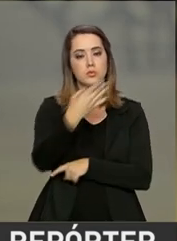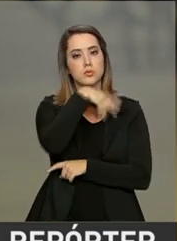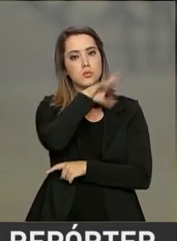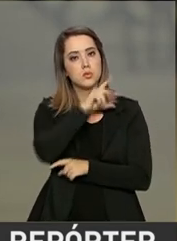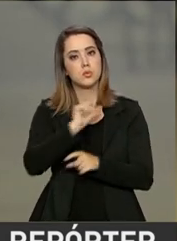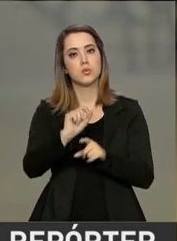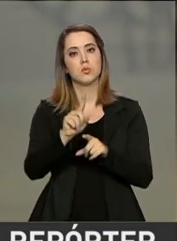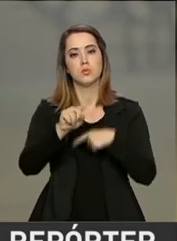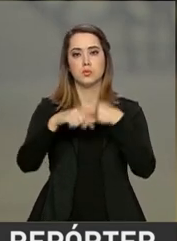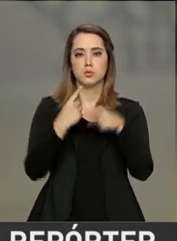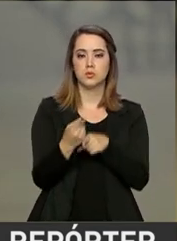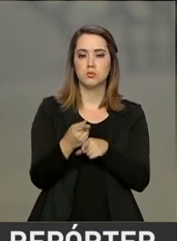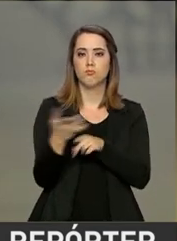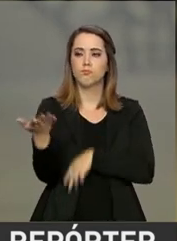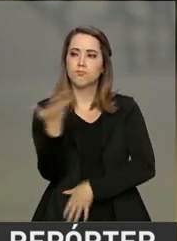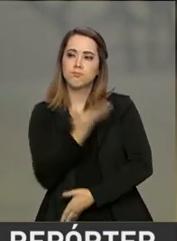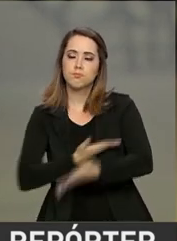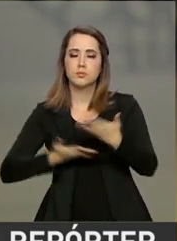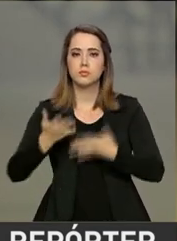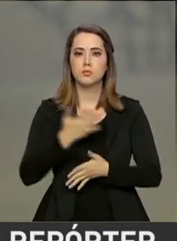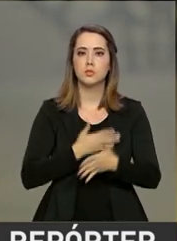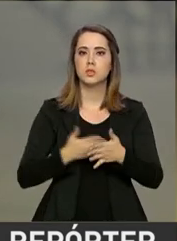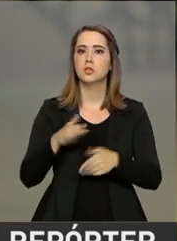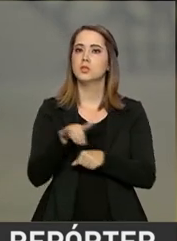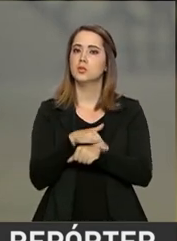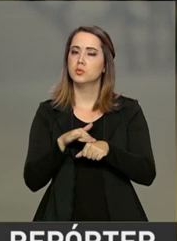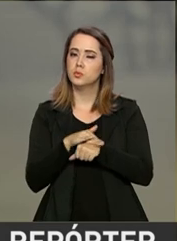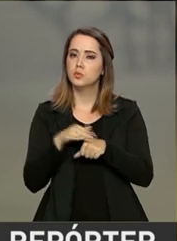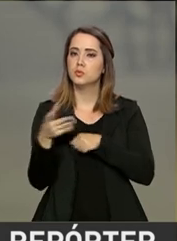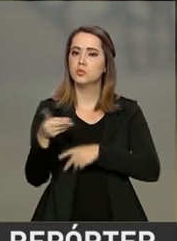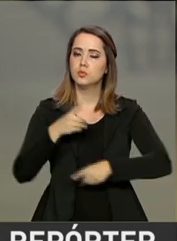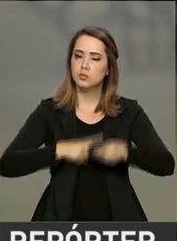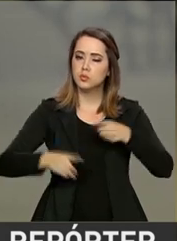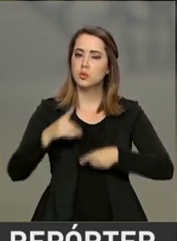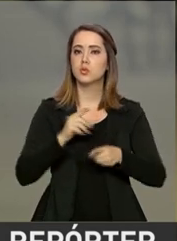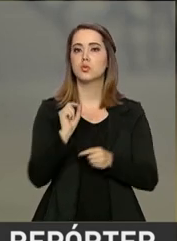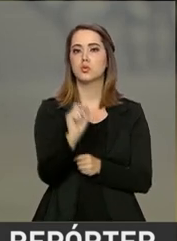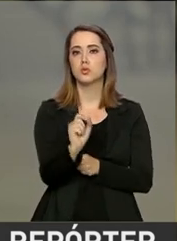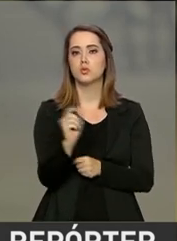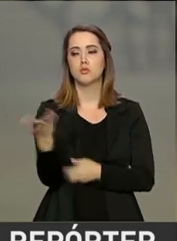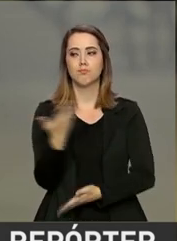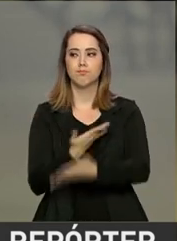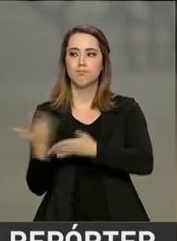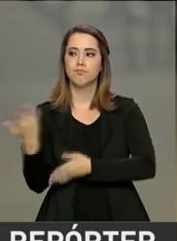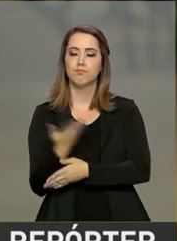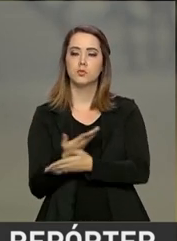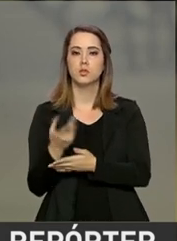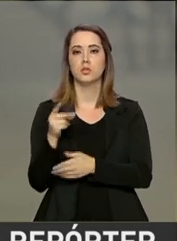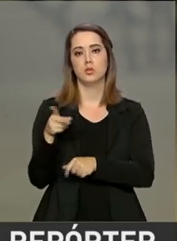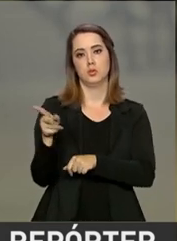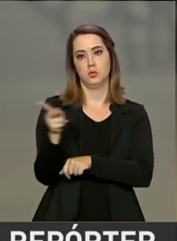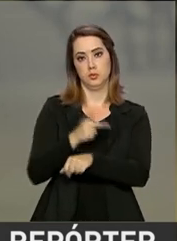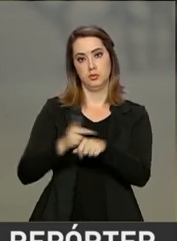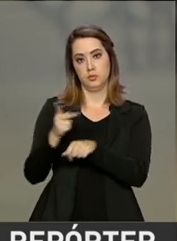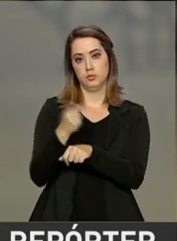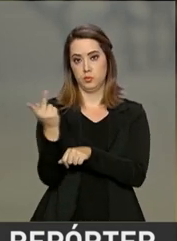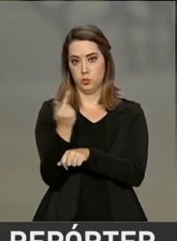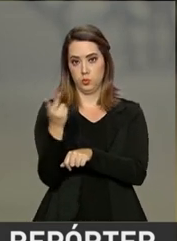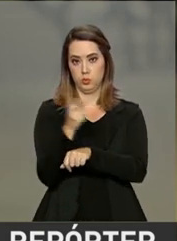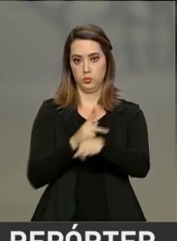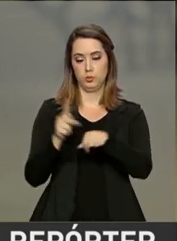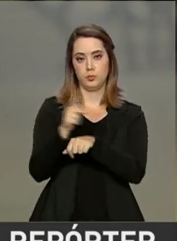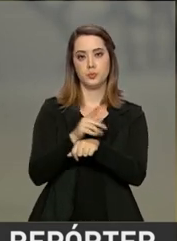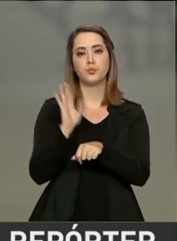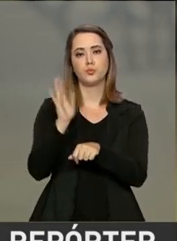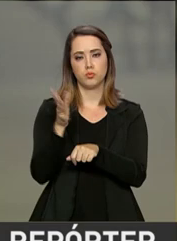terminou na quinta durante o nono comitê consultivo agropecuário entre os dois países Lembrando que o Brasil já vende carne